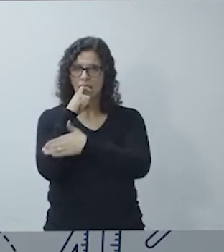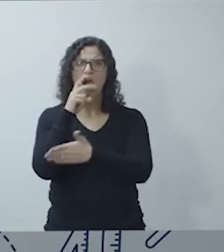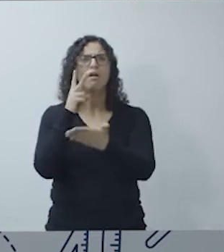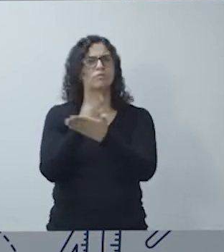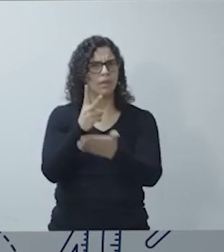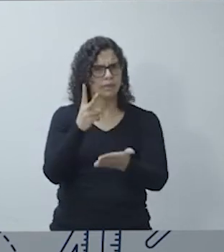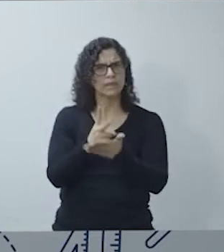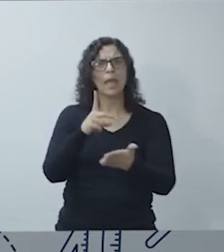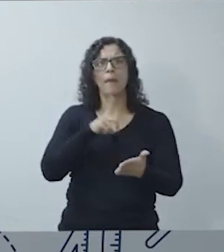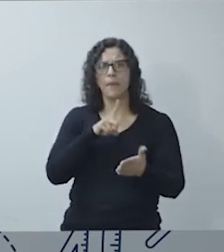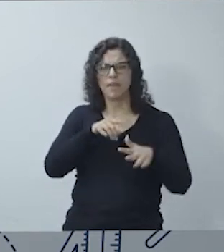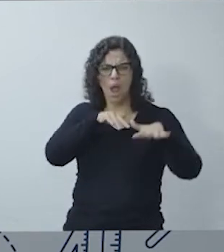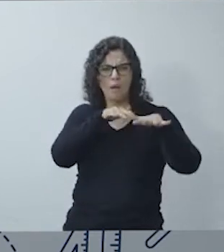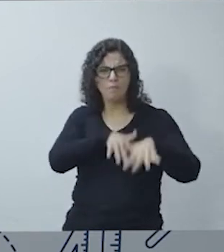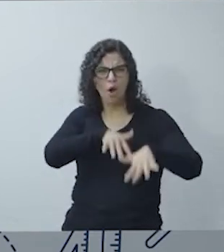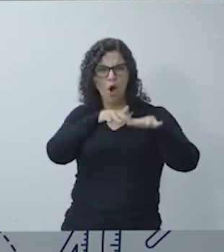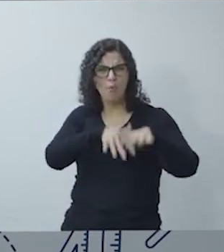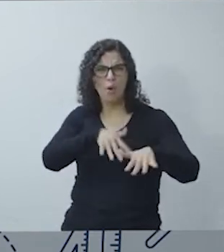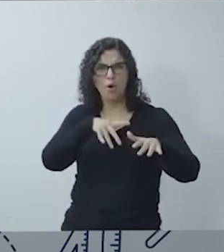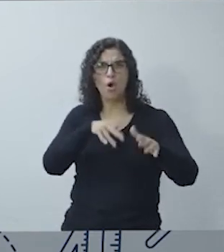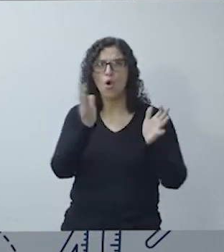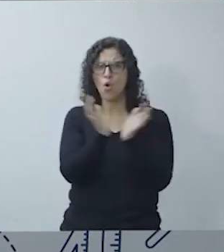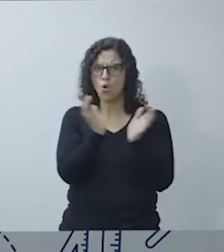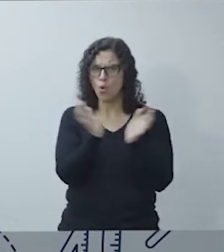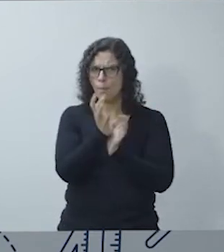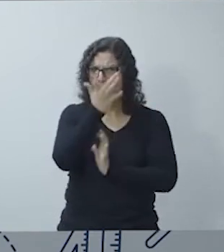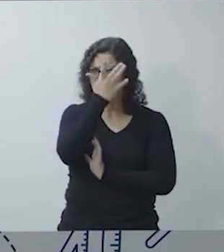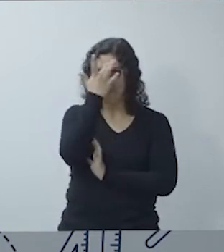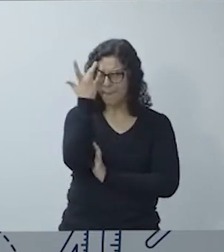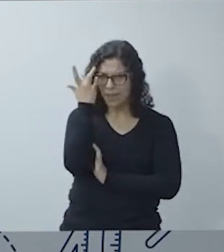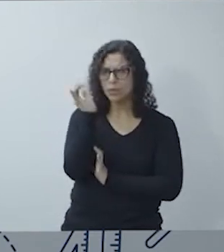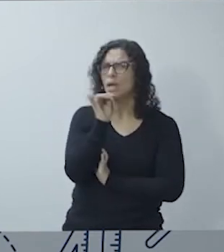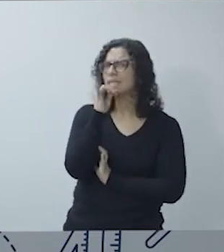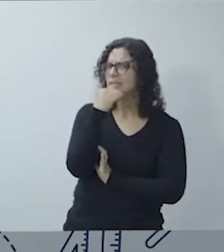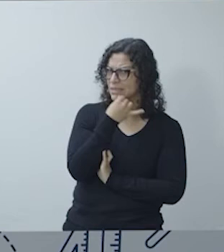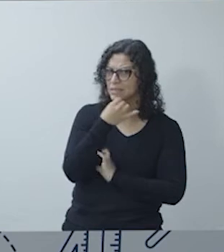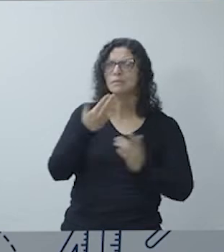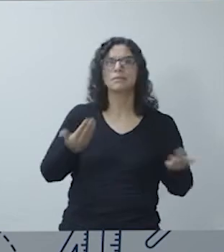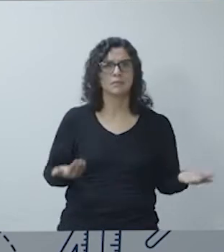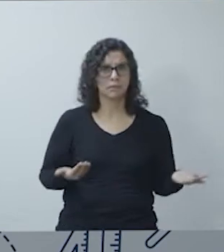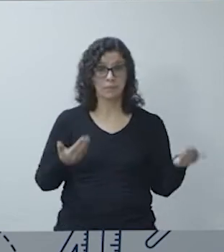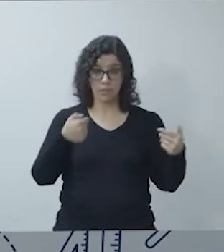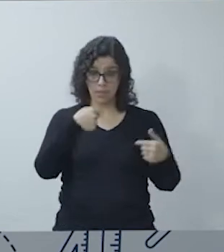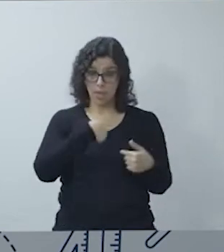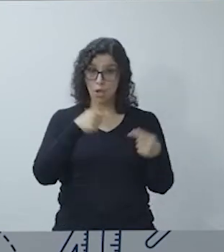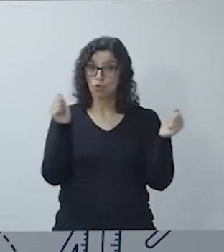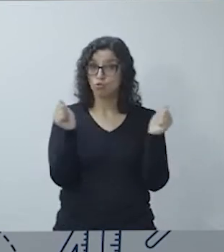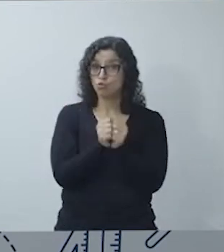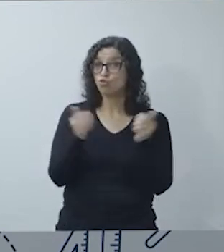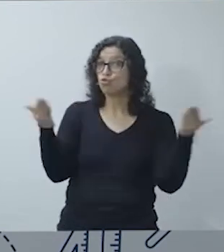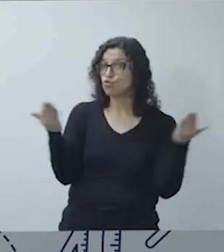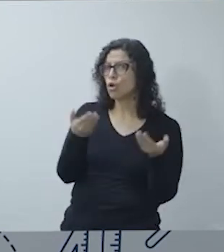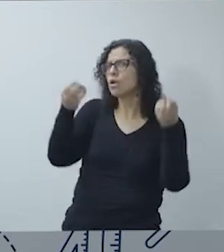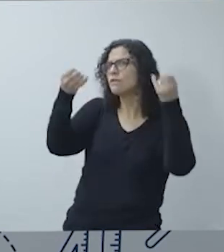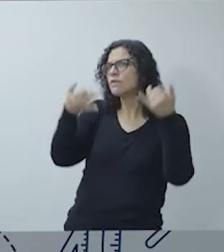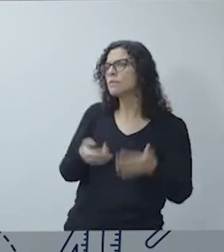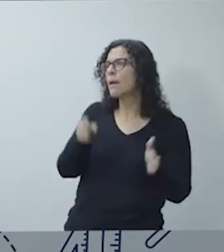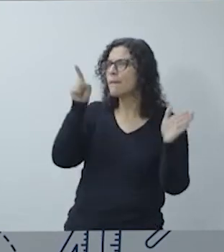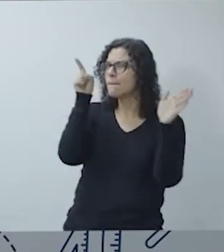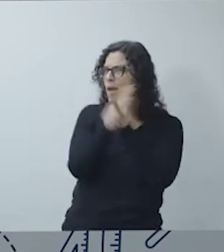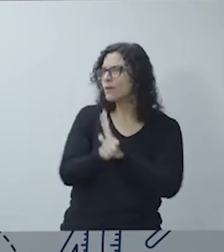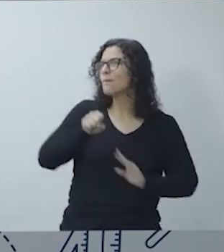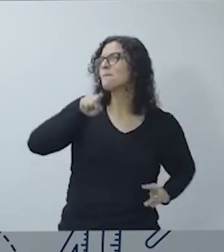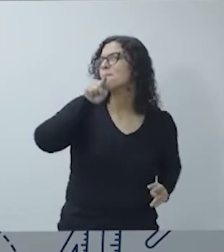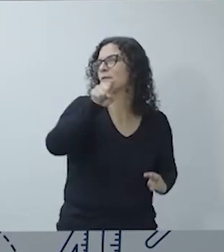faziam batalhões debiliosos, tristes. E eu vou passar a pergunta